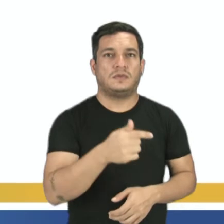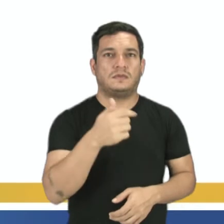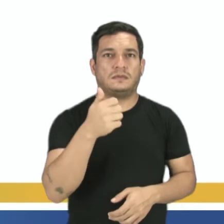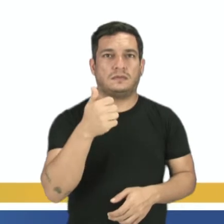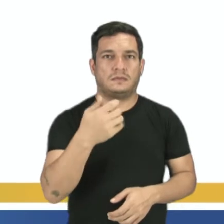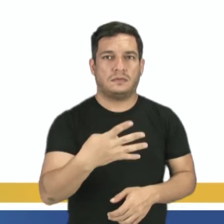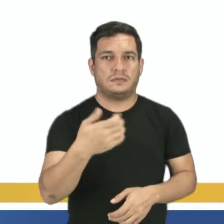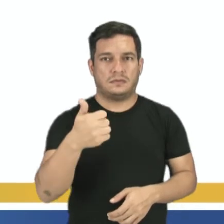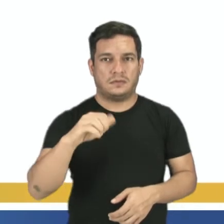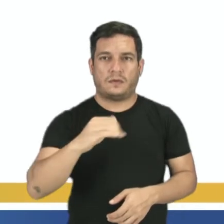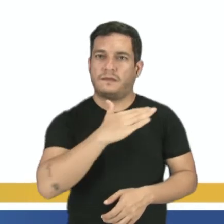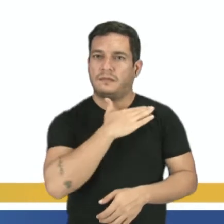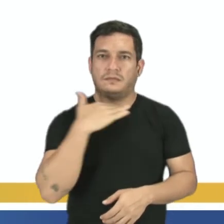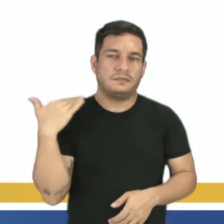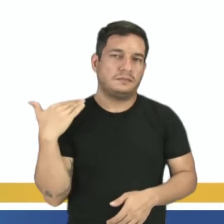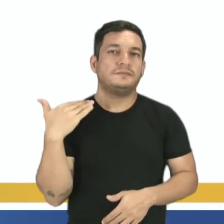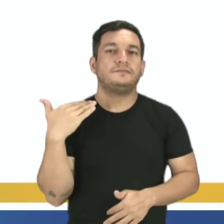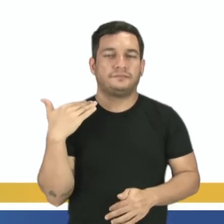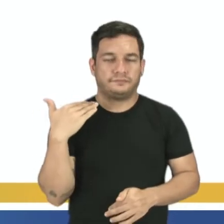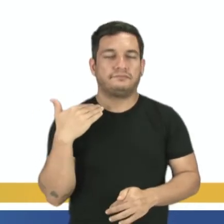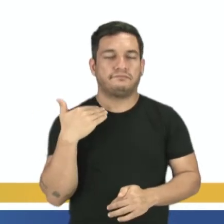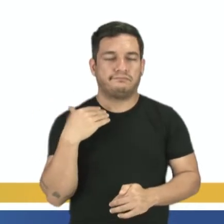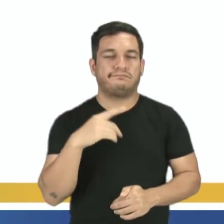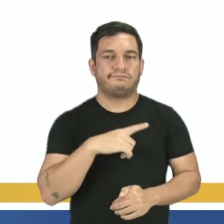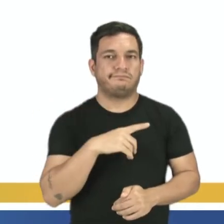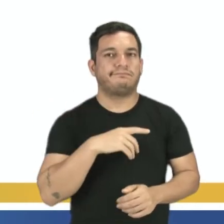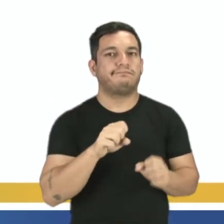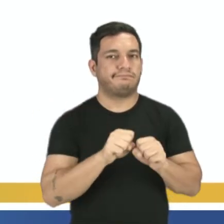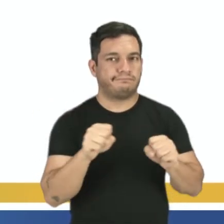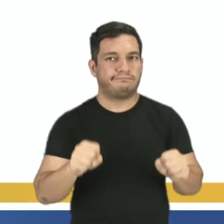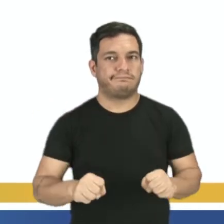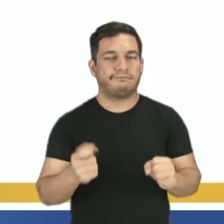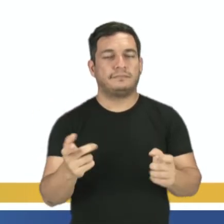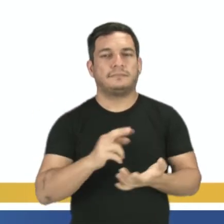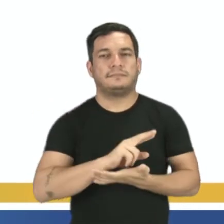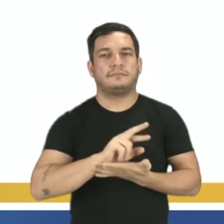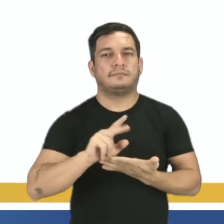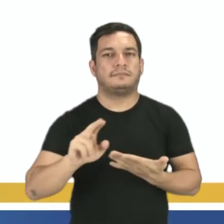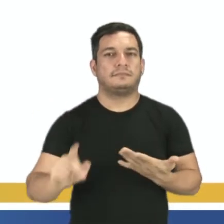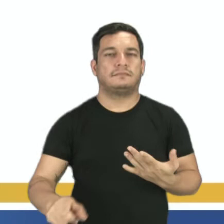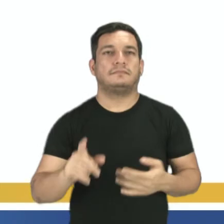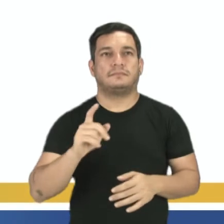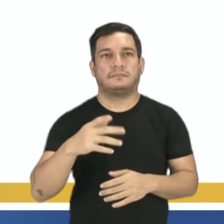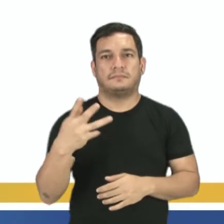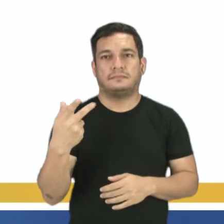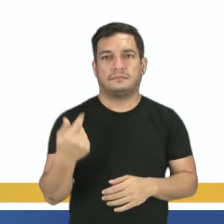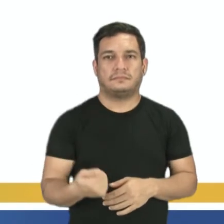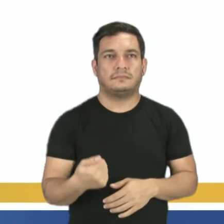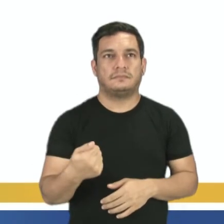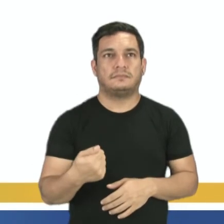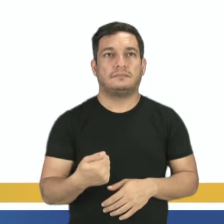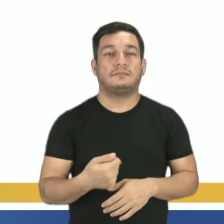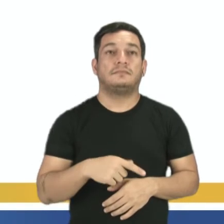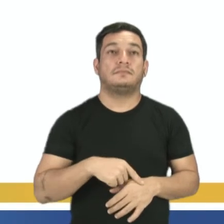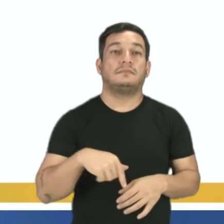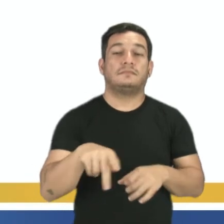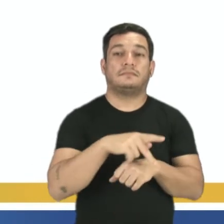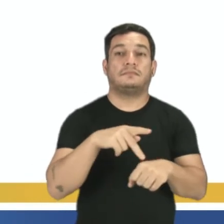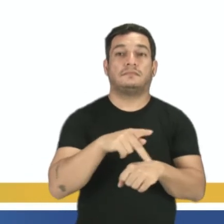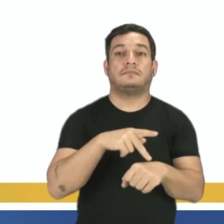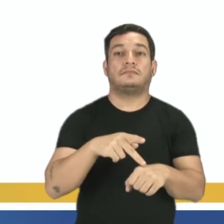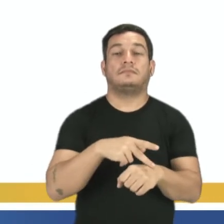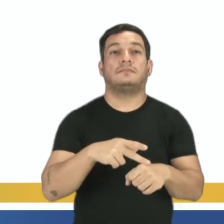mil mortos, né, envolvidos nesse sistema. Então tem vários, né, da África. No caso